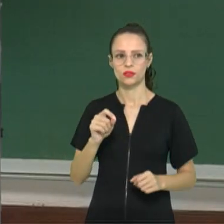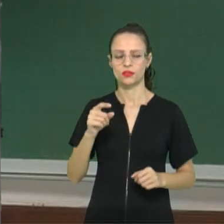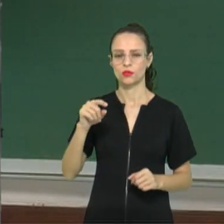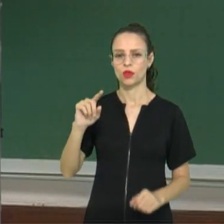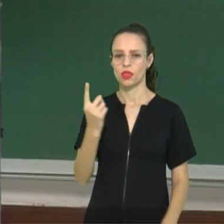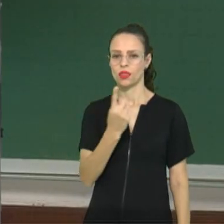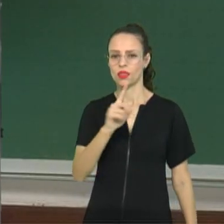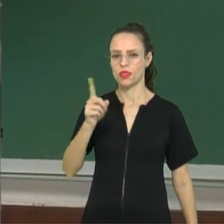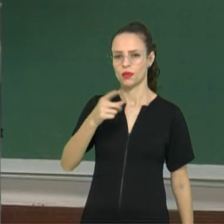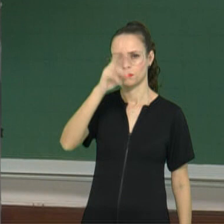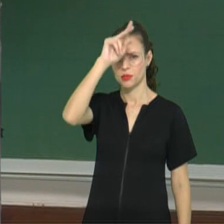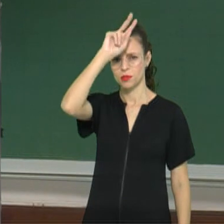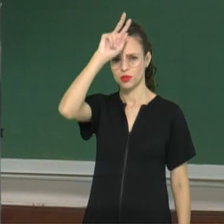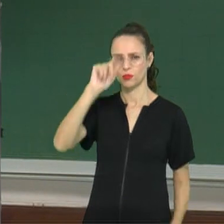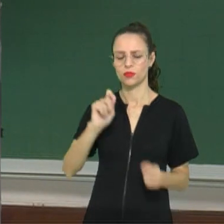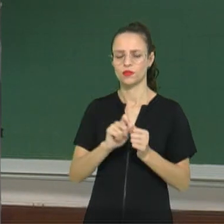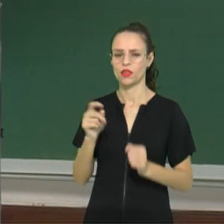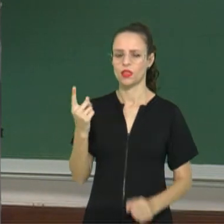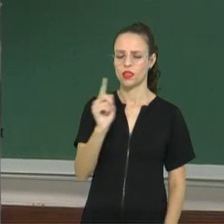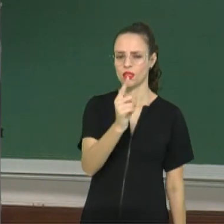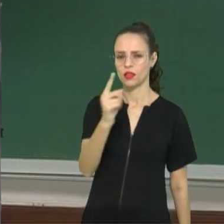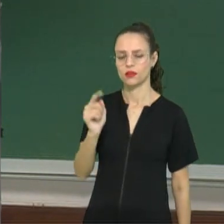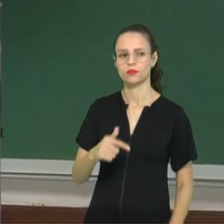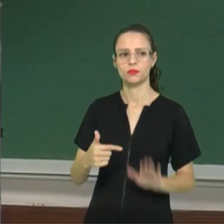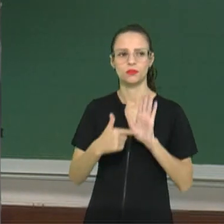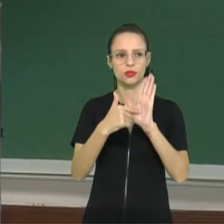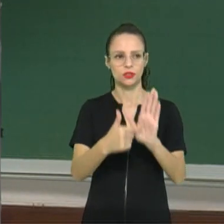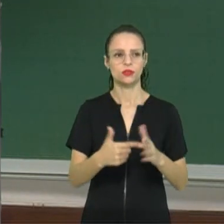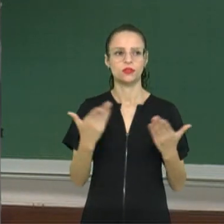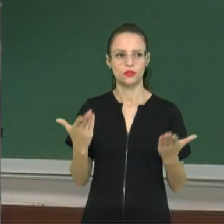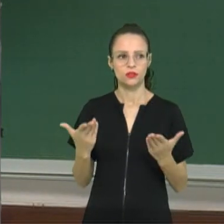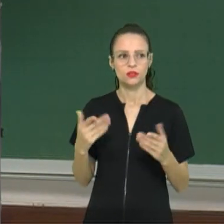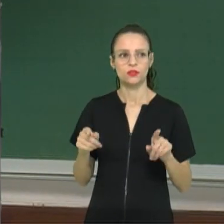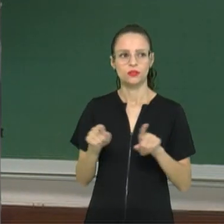para apresentar, fazer a apresentação, né? Ele